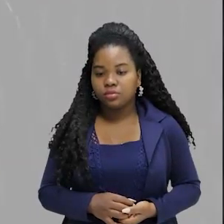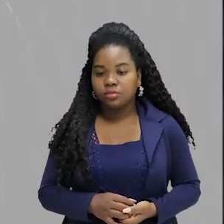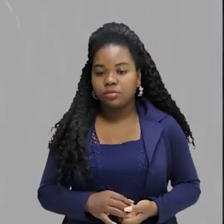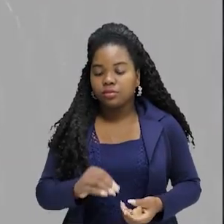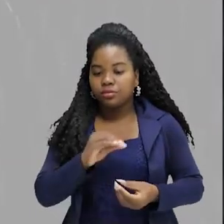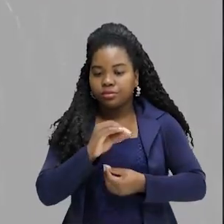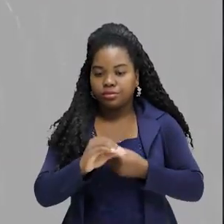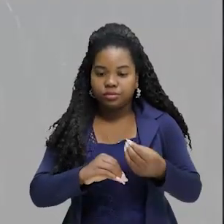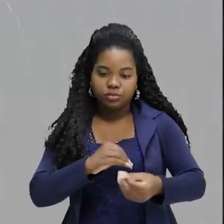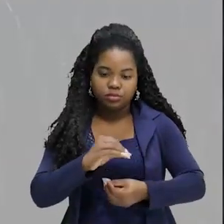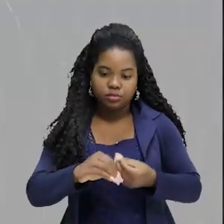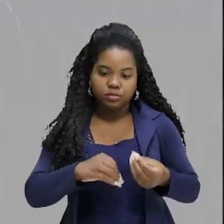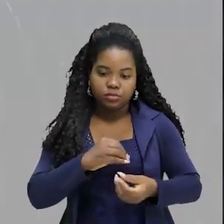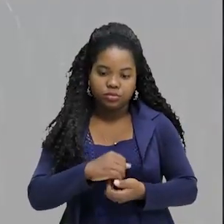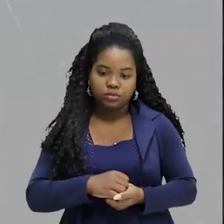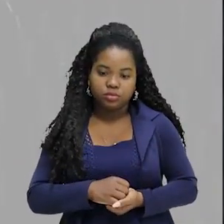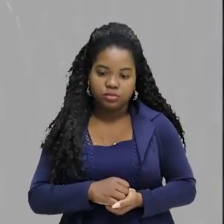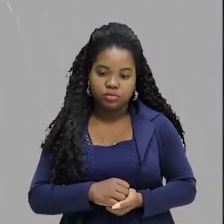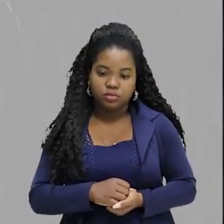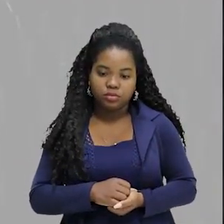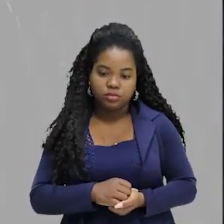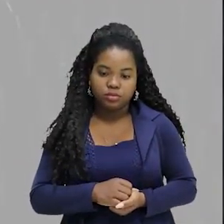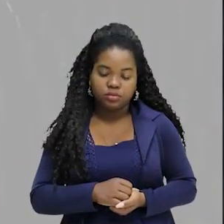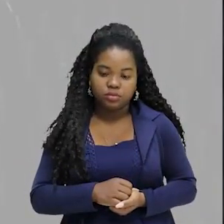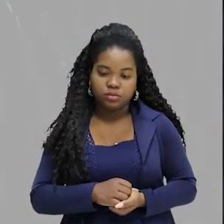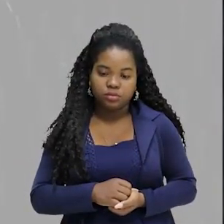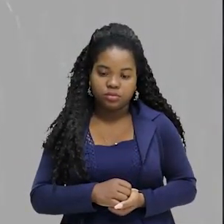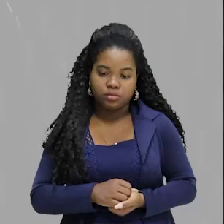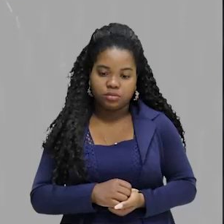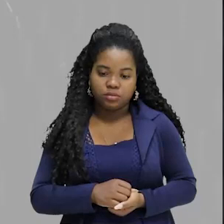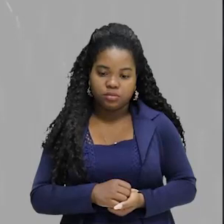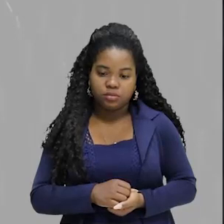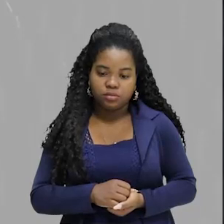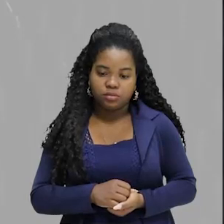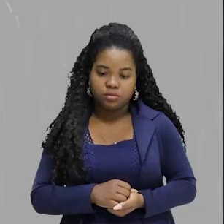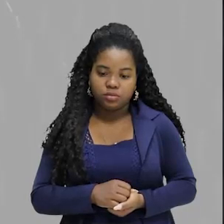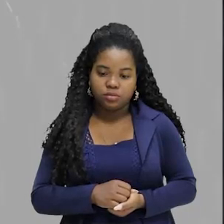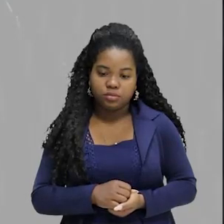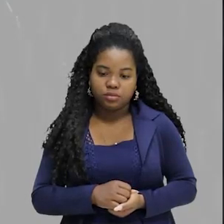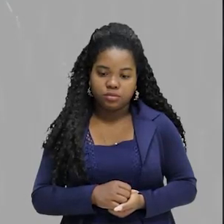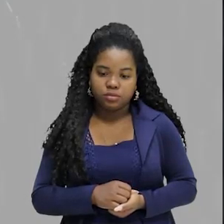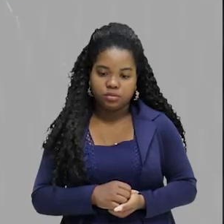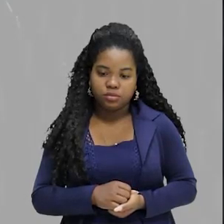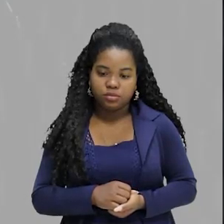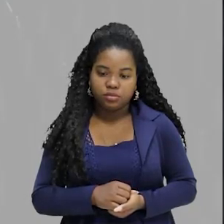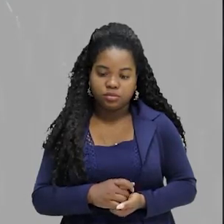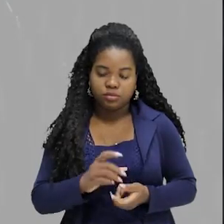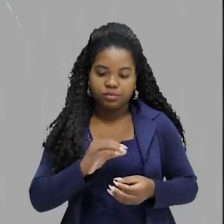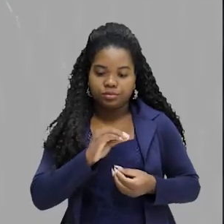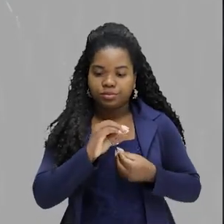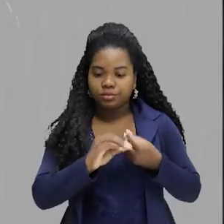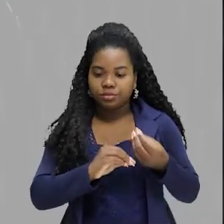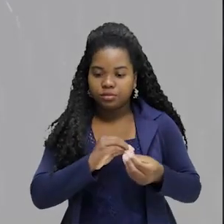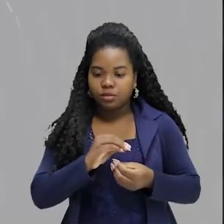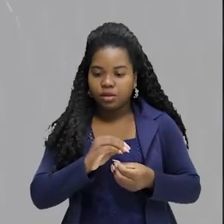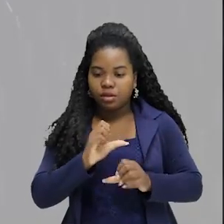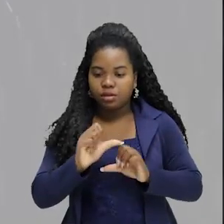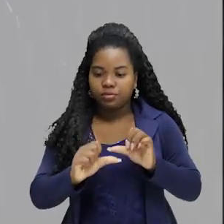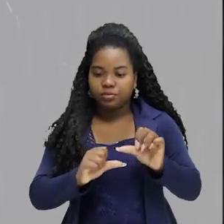a reação, porque o aldeído ele vai sofrer a oxidação. E aí você vai ter uma mudança